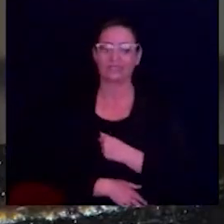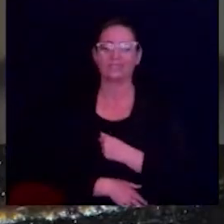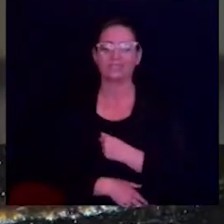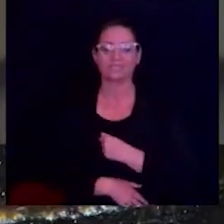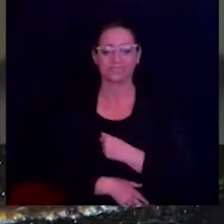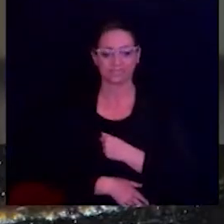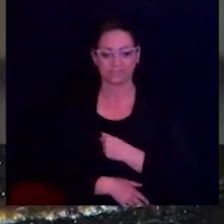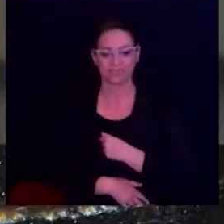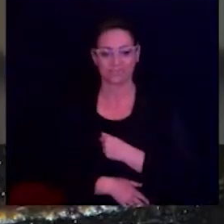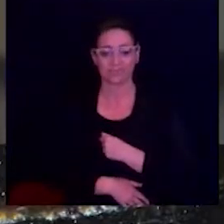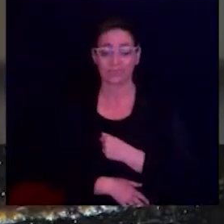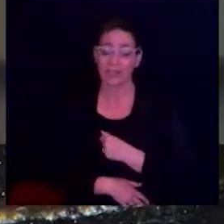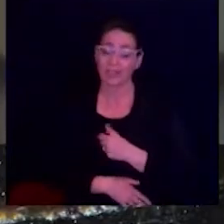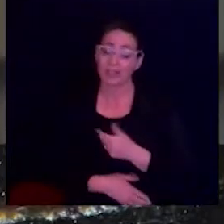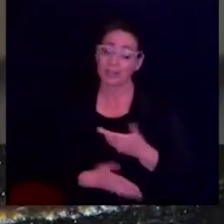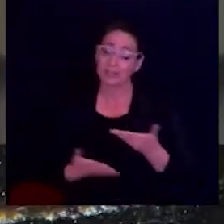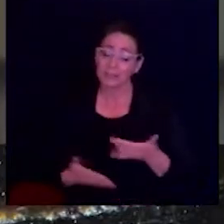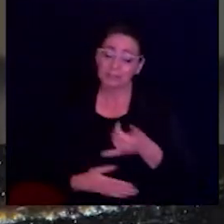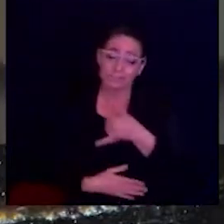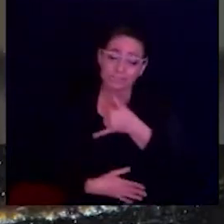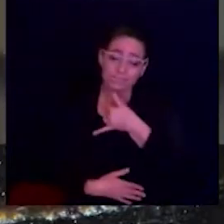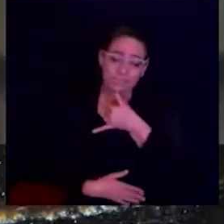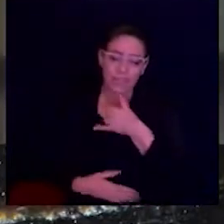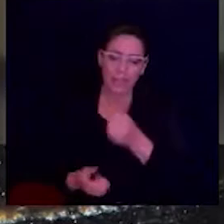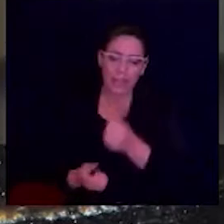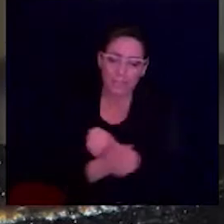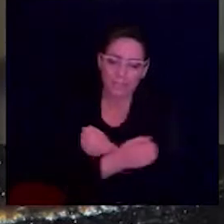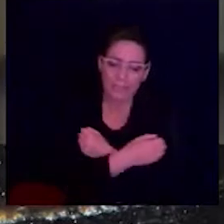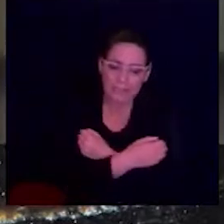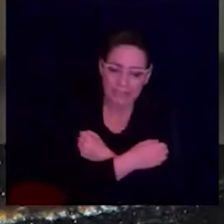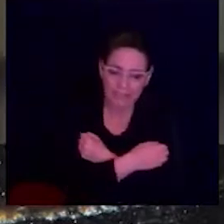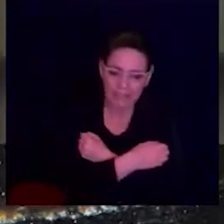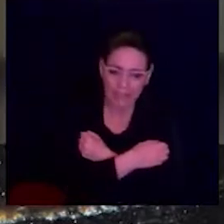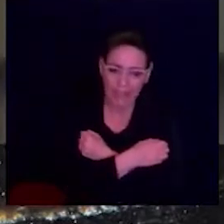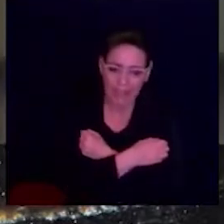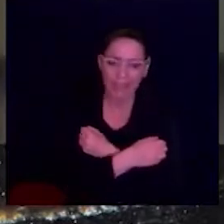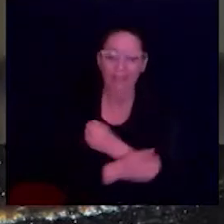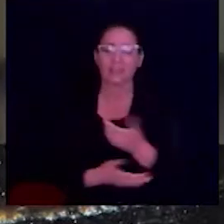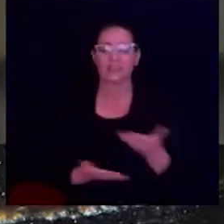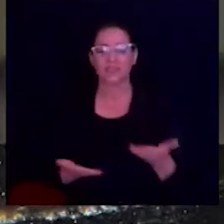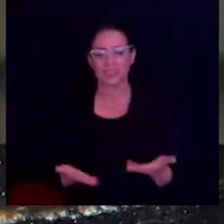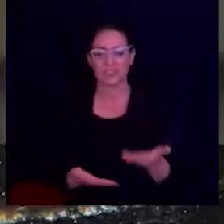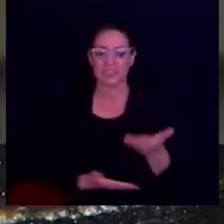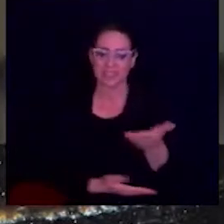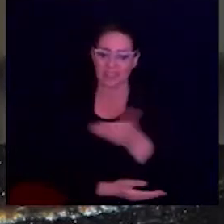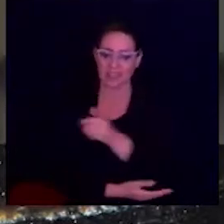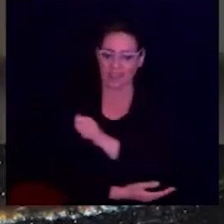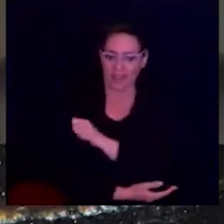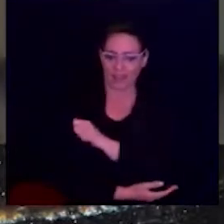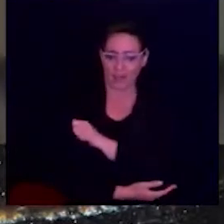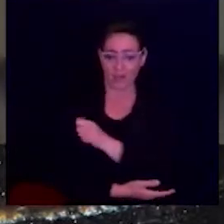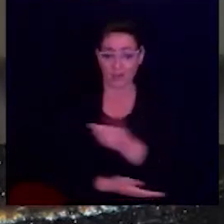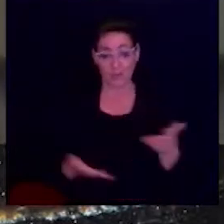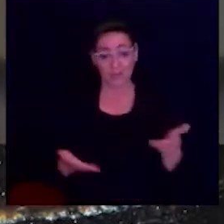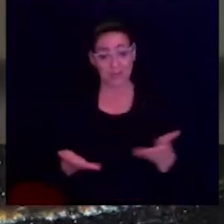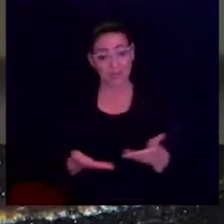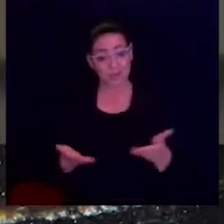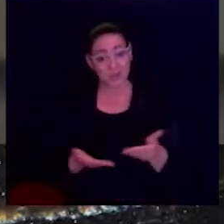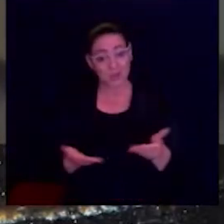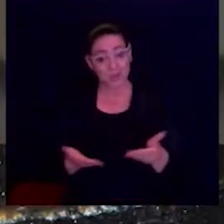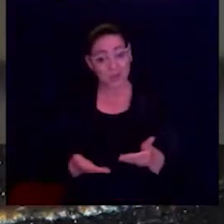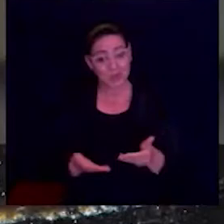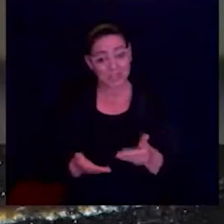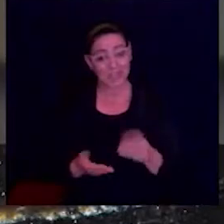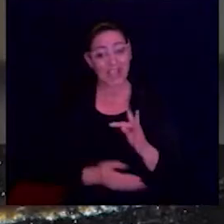Apesar de não poder abraçá-lo neste momento, Bartz, tão ímpar, a telecom me permite que eu esteja aí de